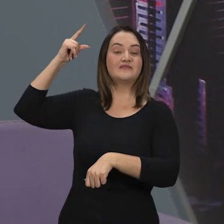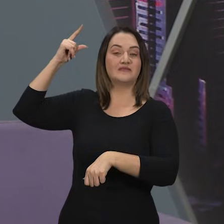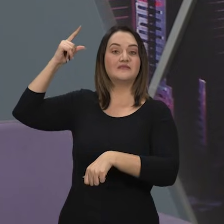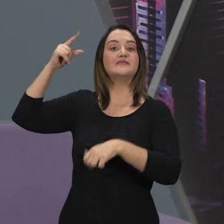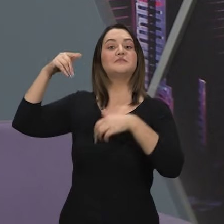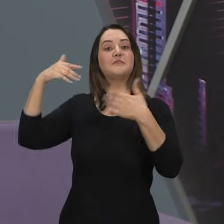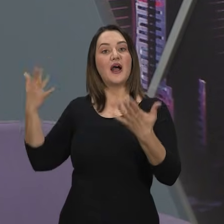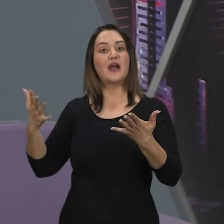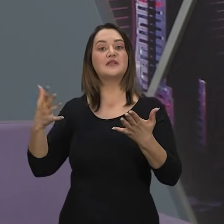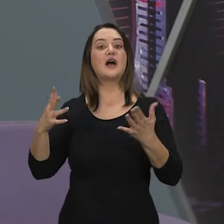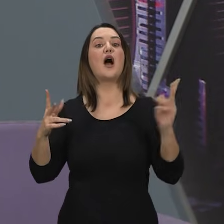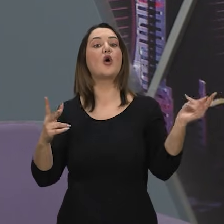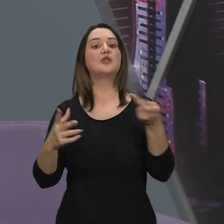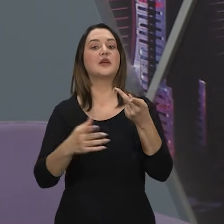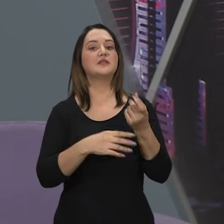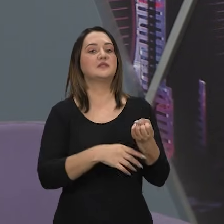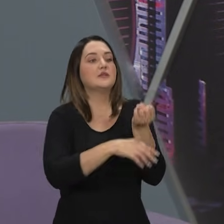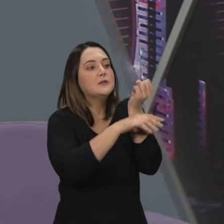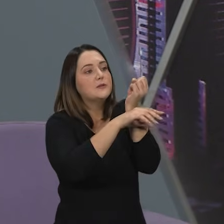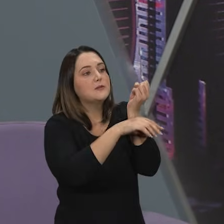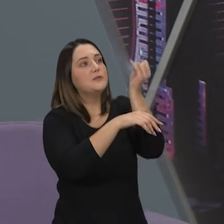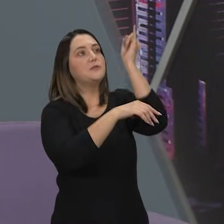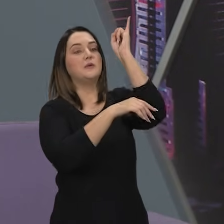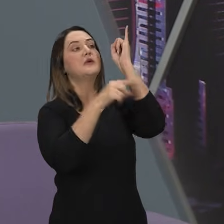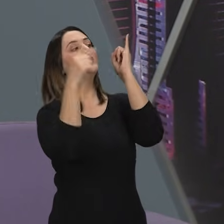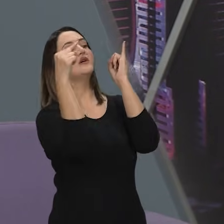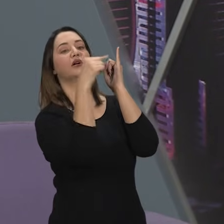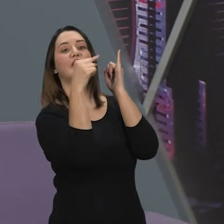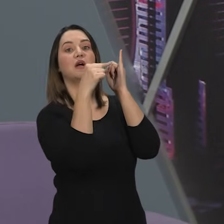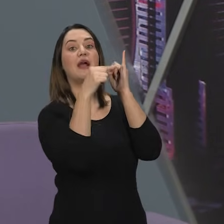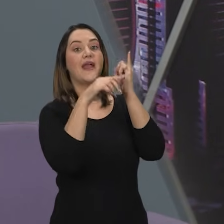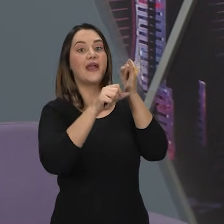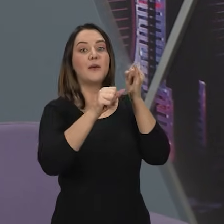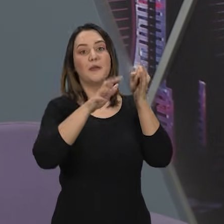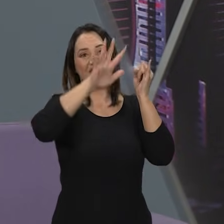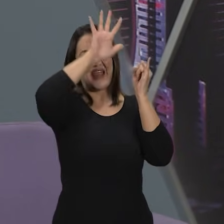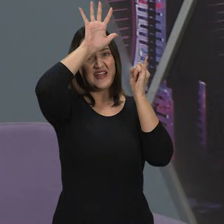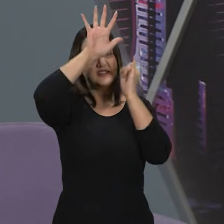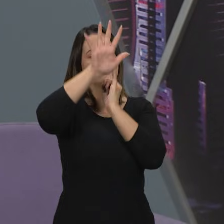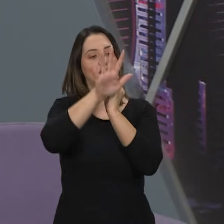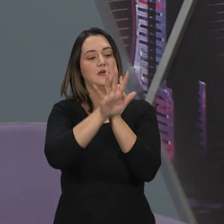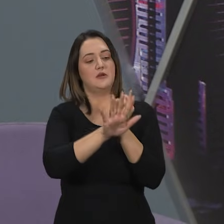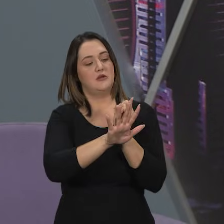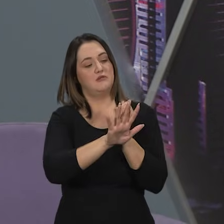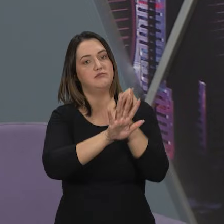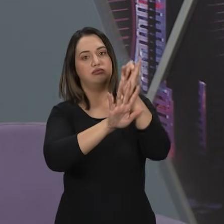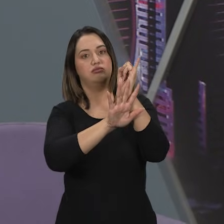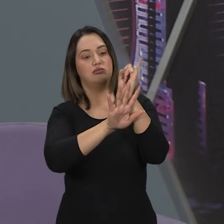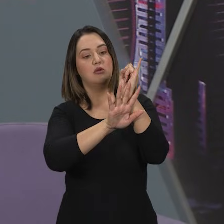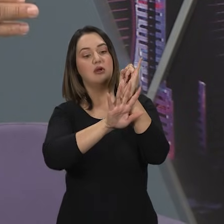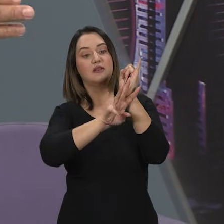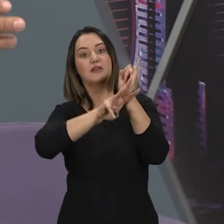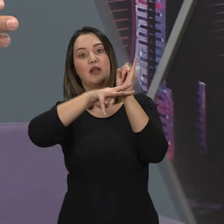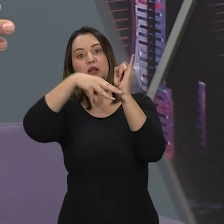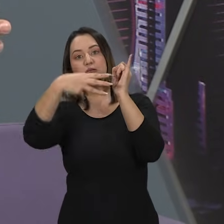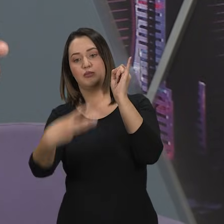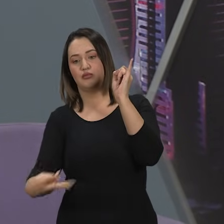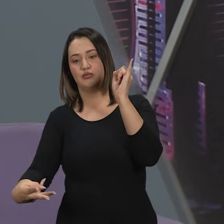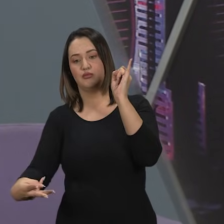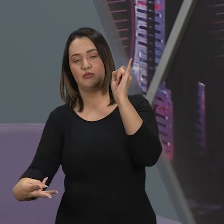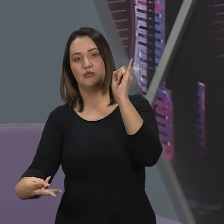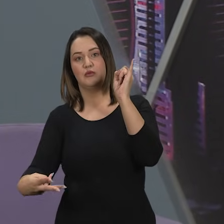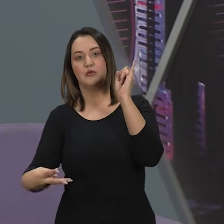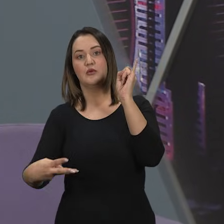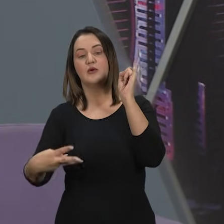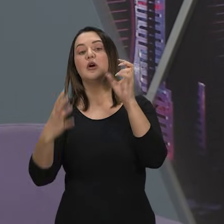Romano, certo? Aí aparece um outro chifre, o chifre de número 11. Quando ele aparece, ele destrói 3 dos 10.